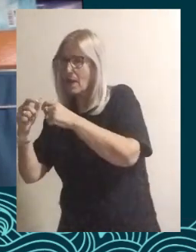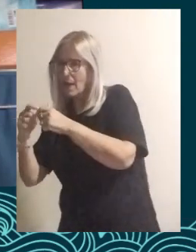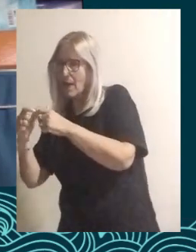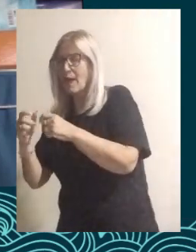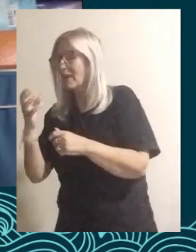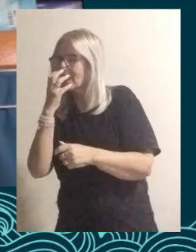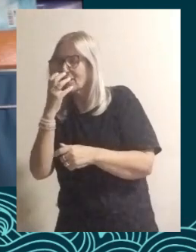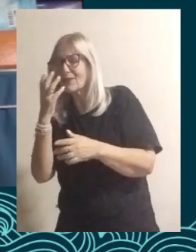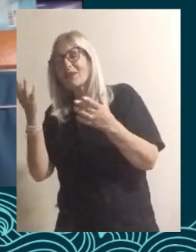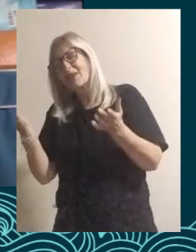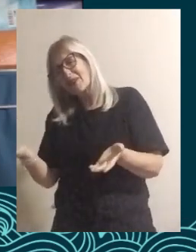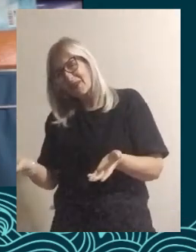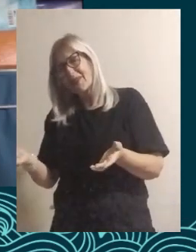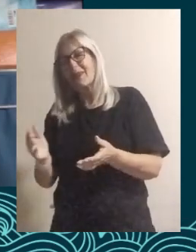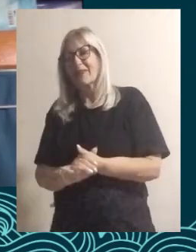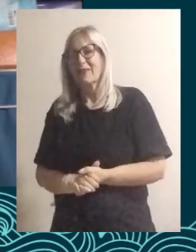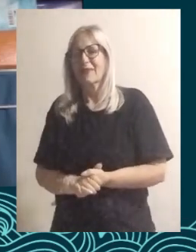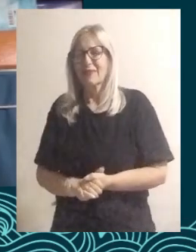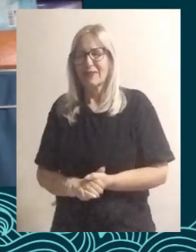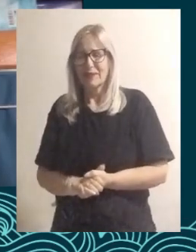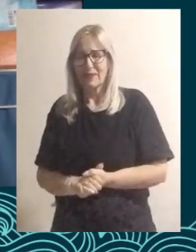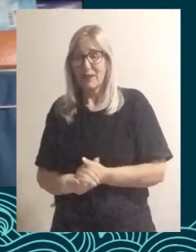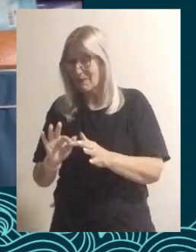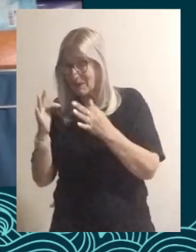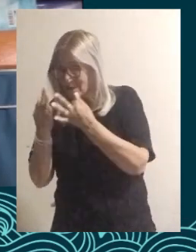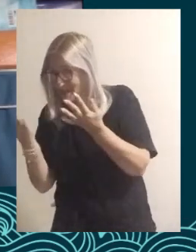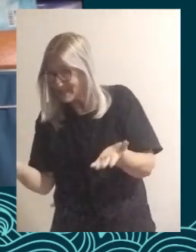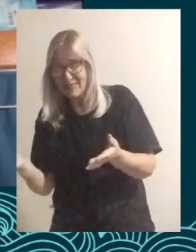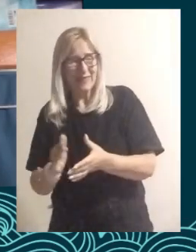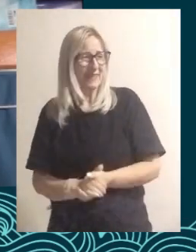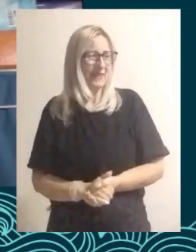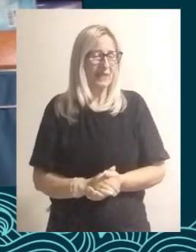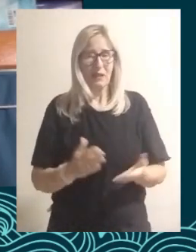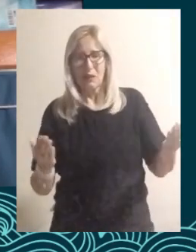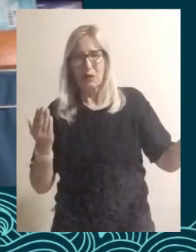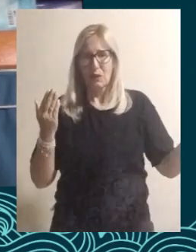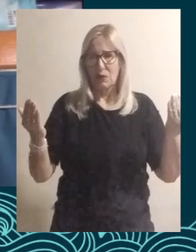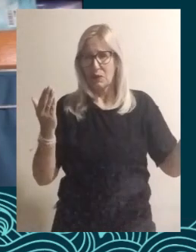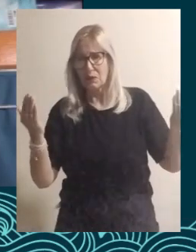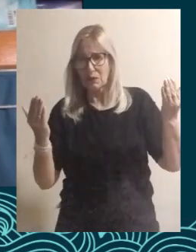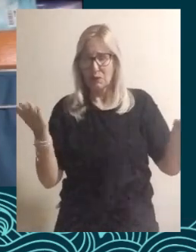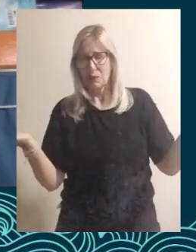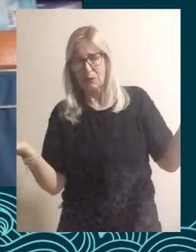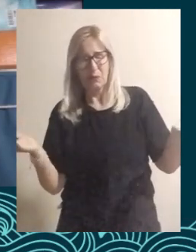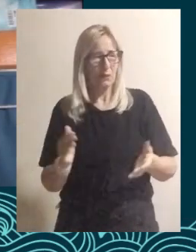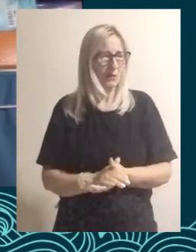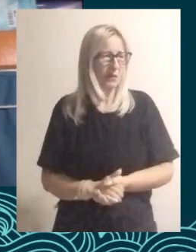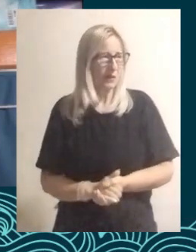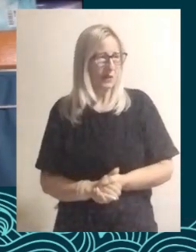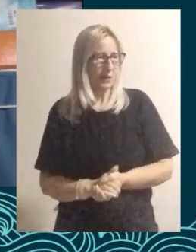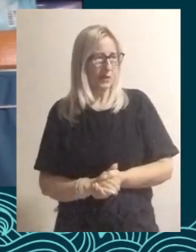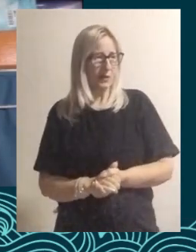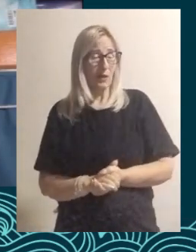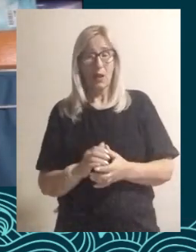E para os veterinários, não. Para os veterinários é pet, né? É de estimação. E aí eu falei, eu acho que eu não saberia lidar